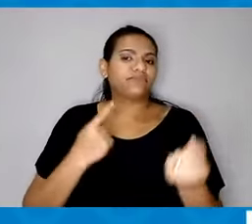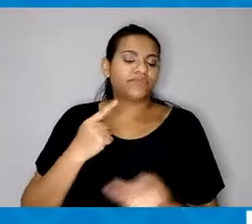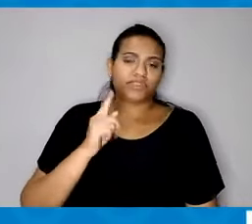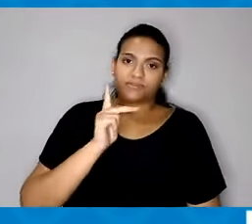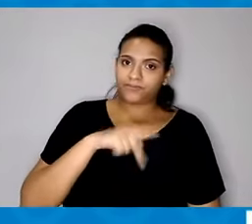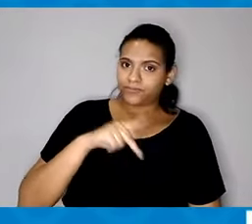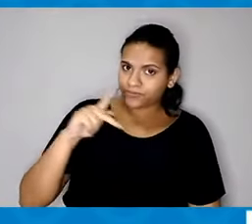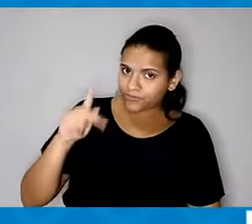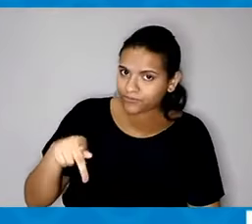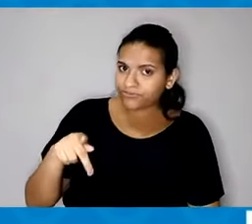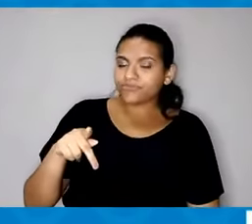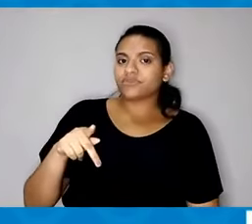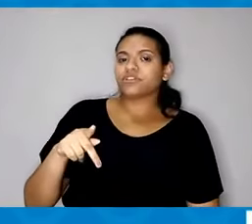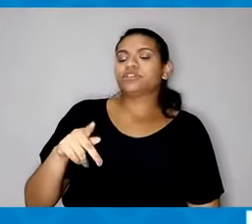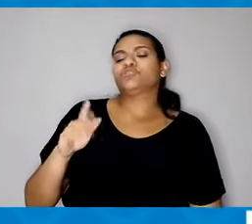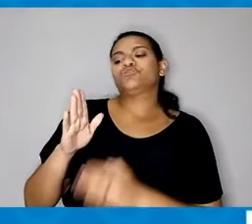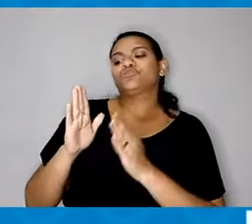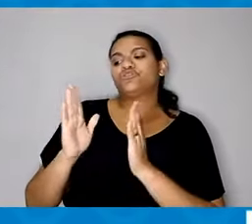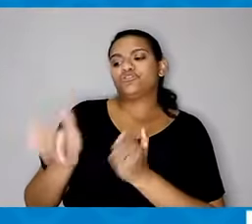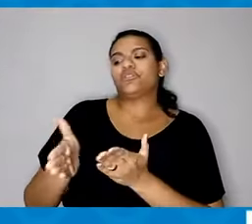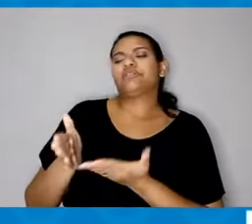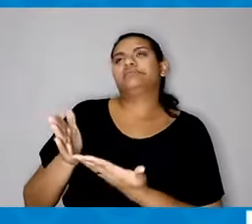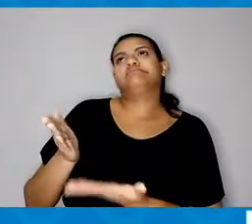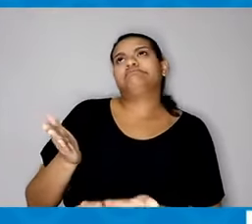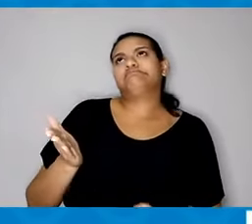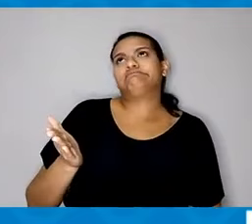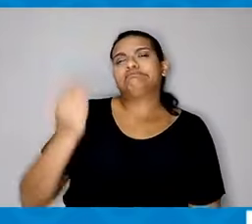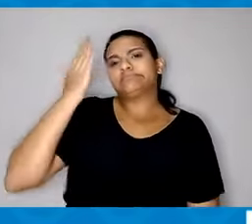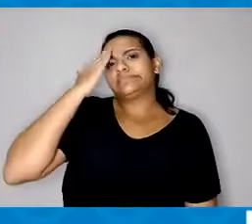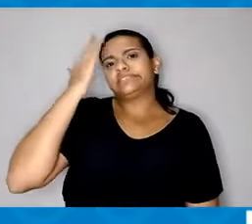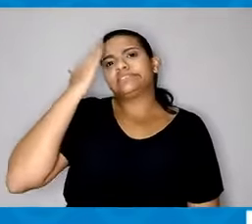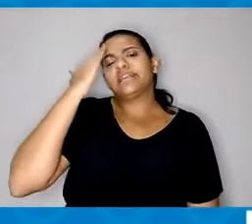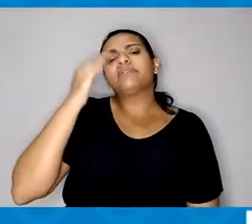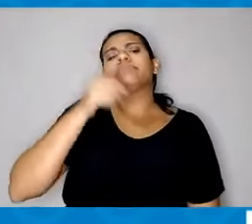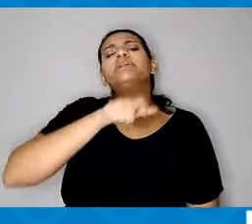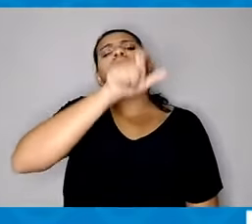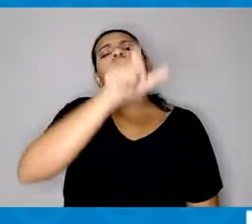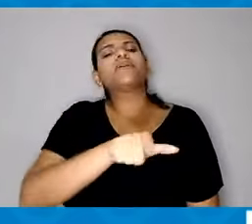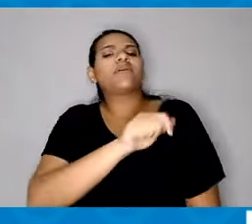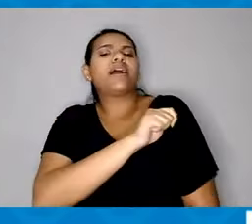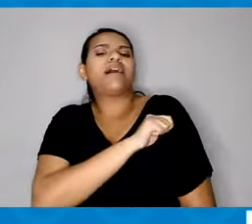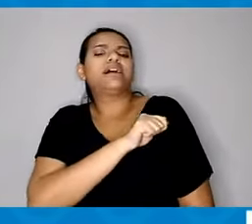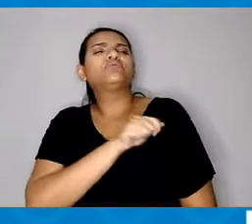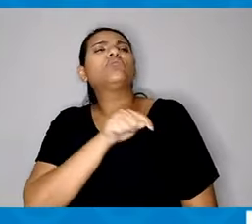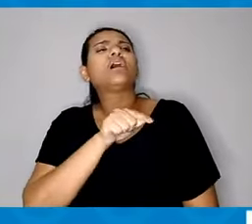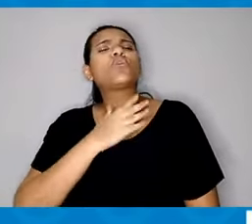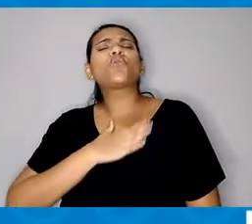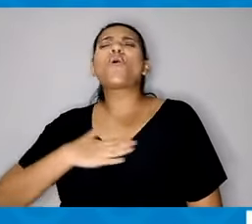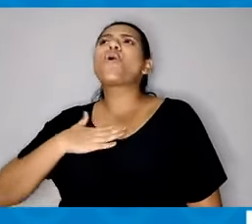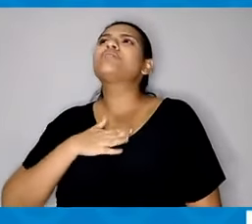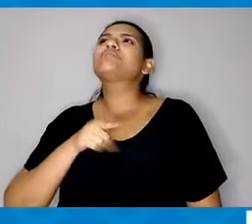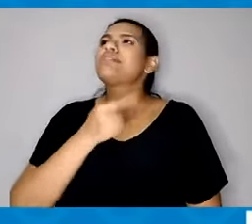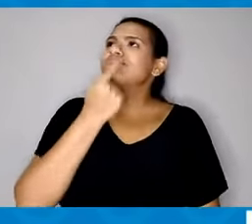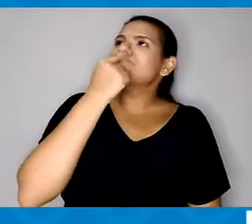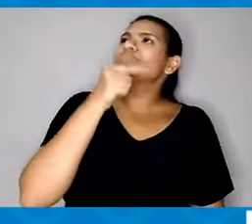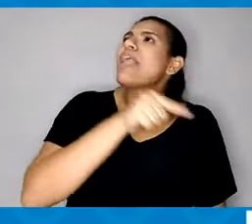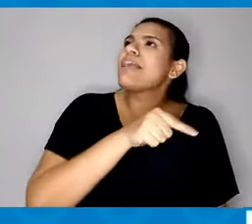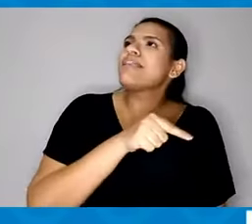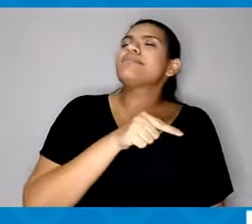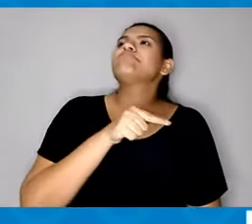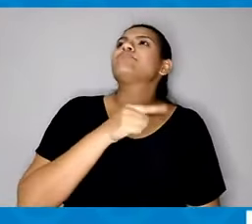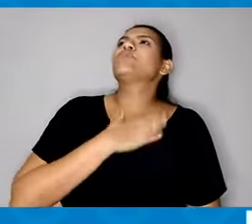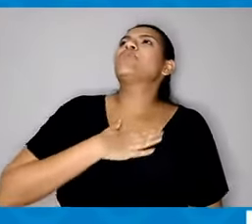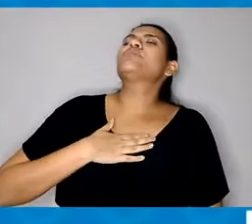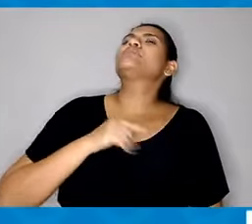saberem os gostos mais cotidianos de seus estudantes, né? Do tipo, você